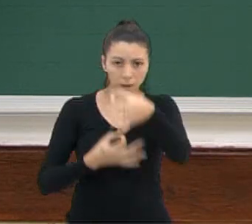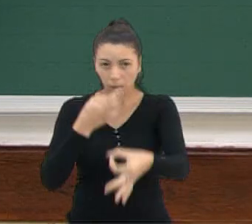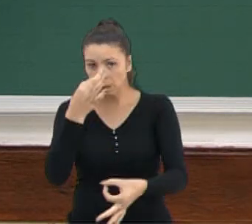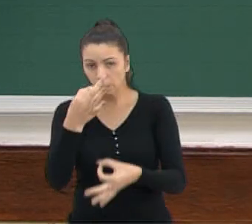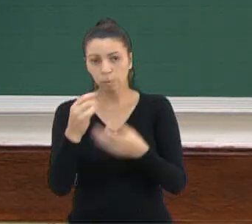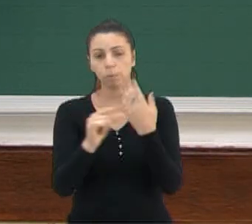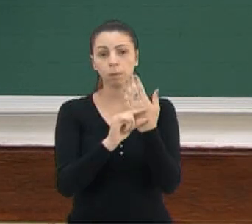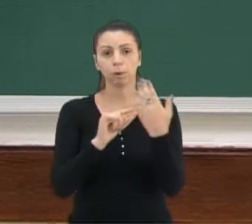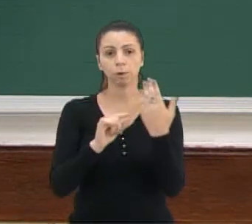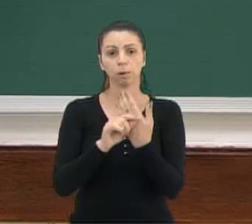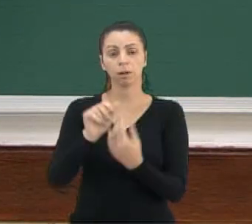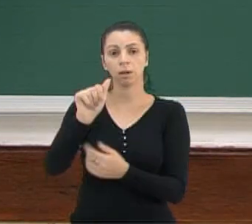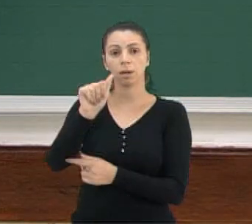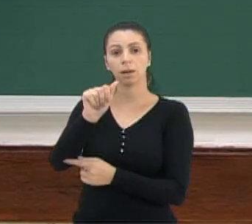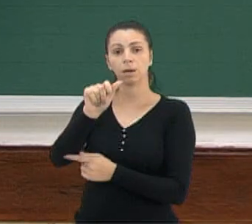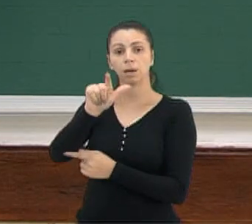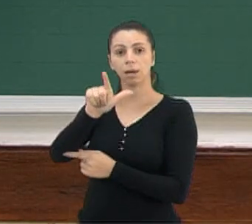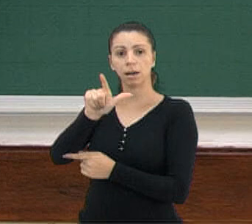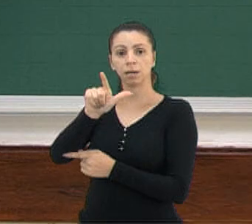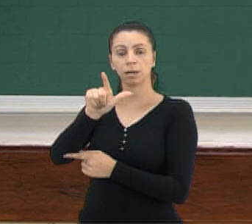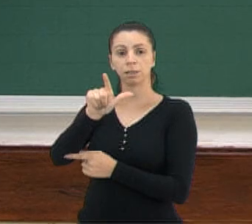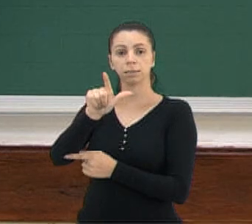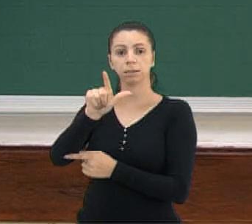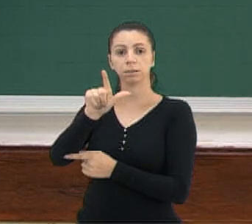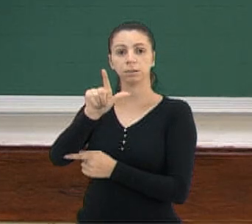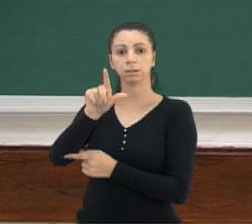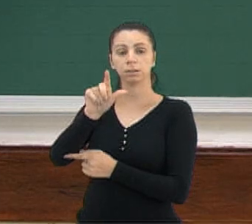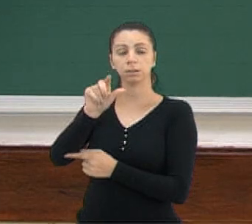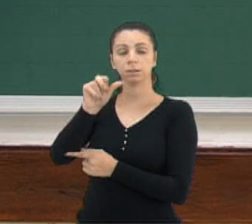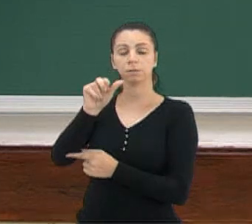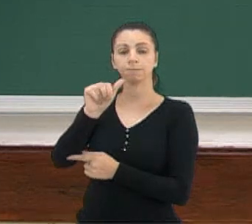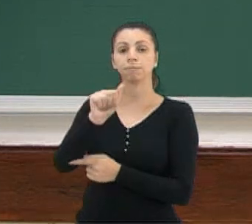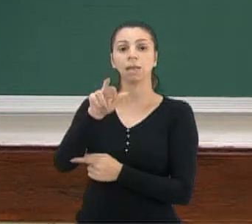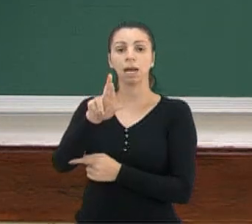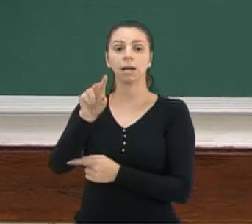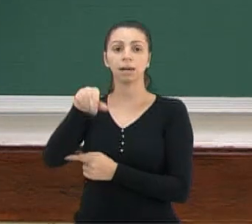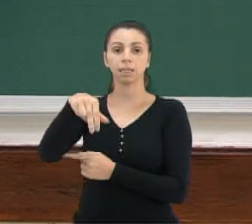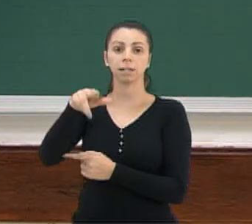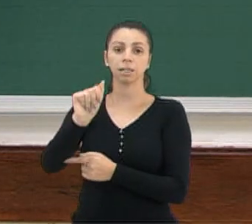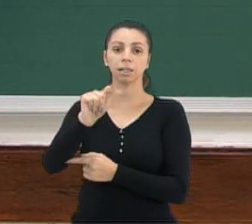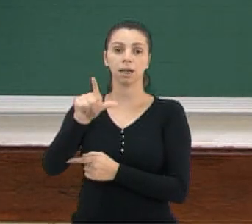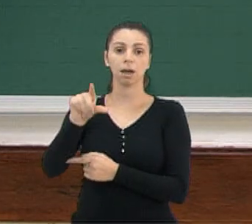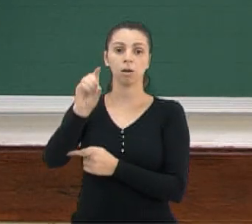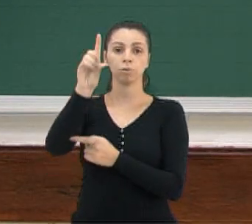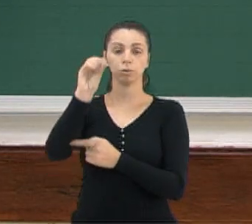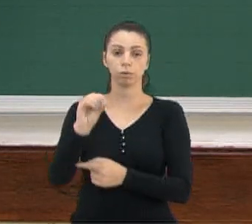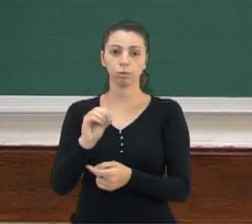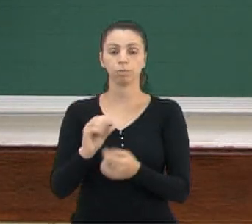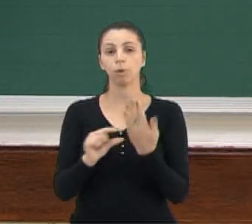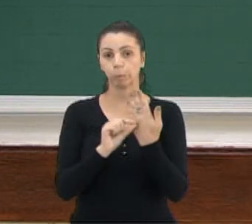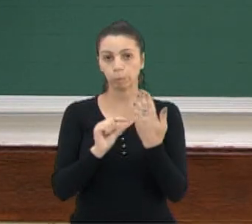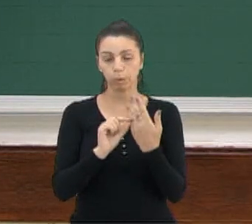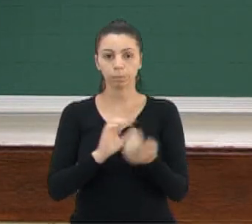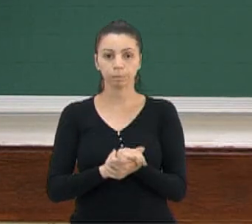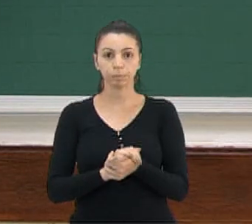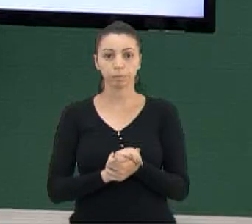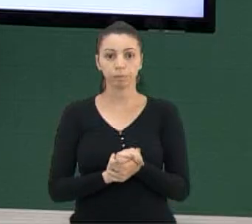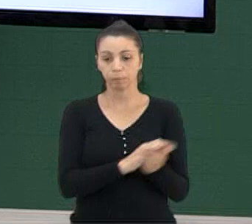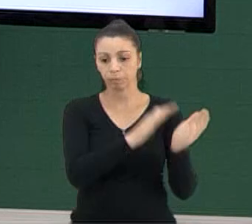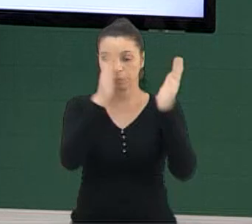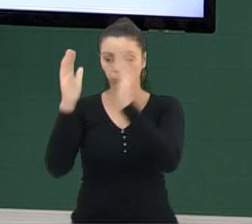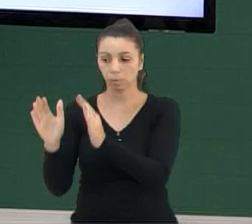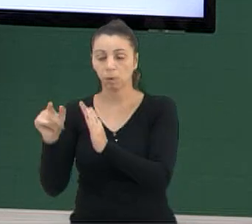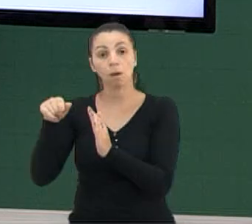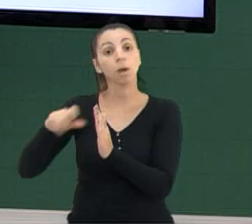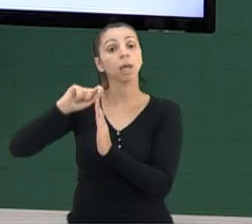né? Falando sobre a tragédia de Santa Maria. Então vejam, esse texto, ele é destinado para